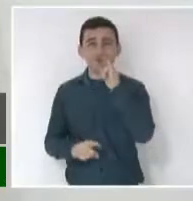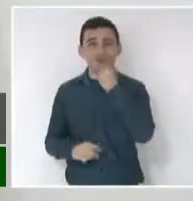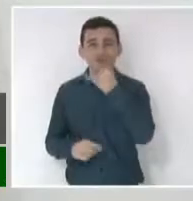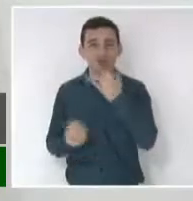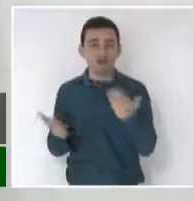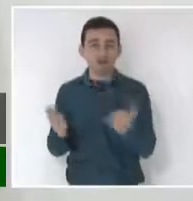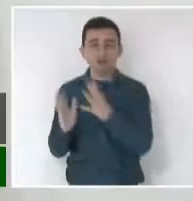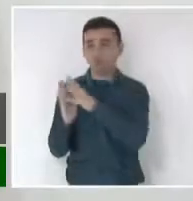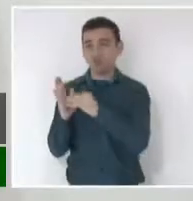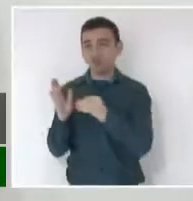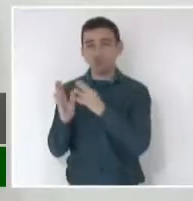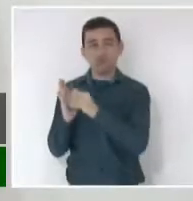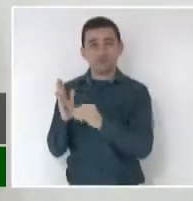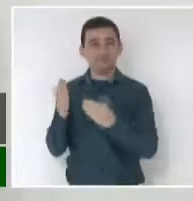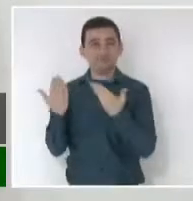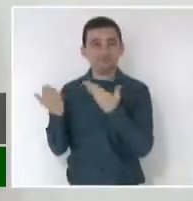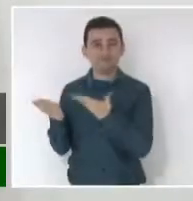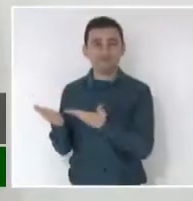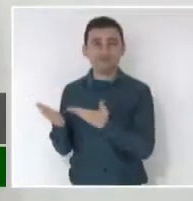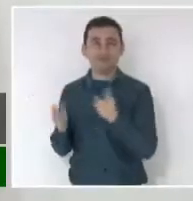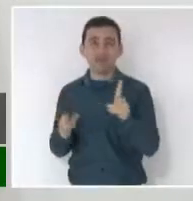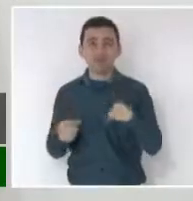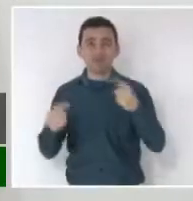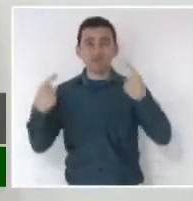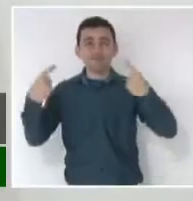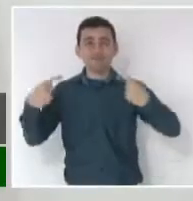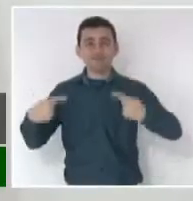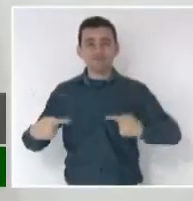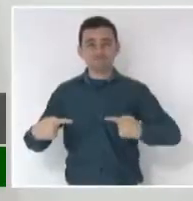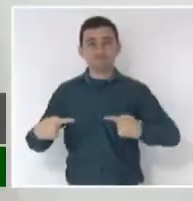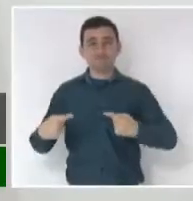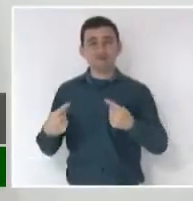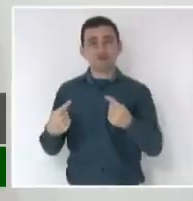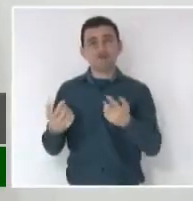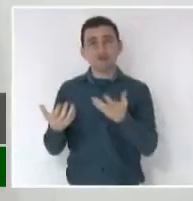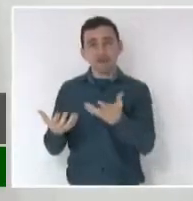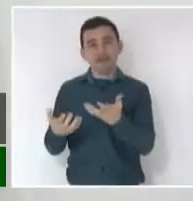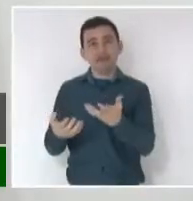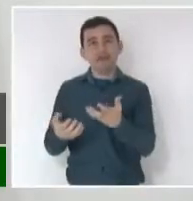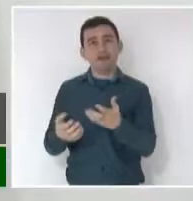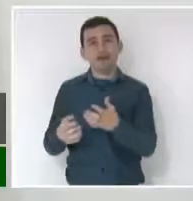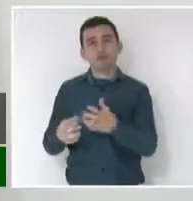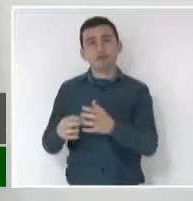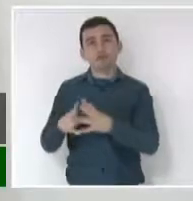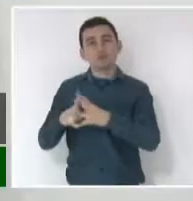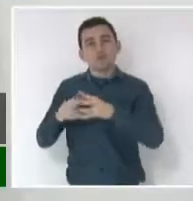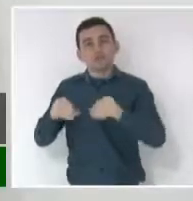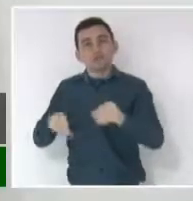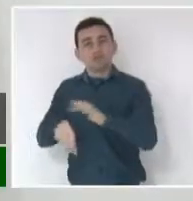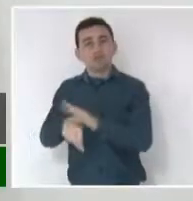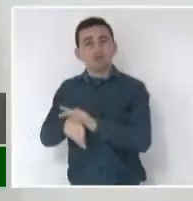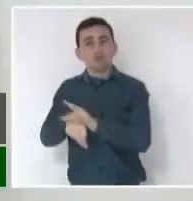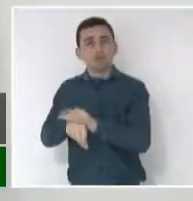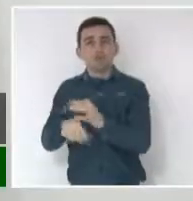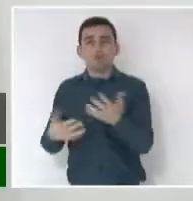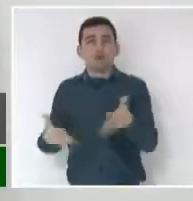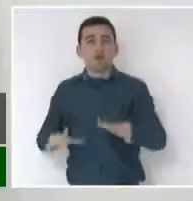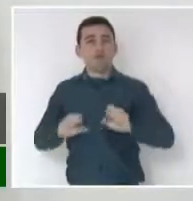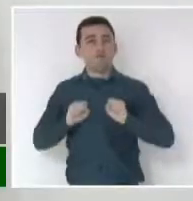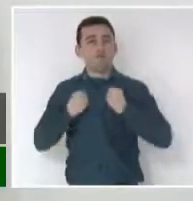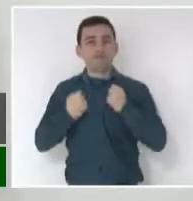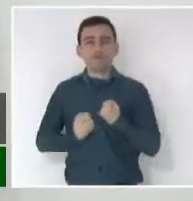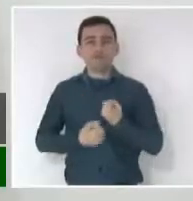está é o modelo do enfrentamento à doença e não da defesa da vida,